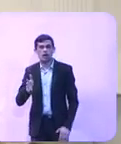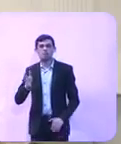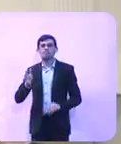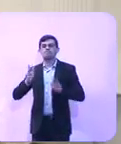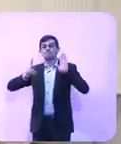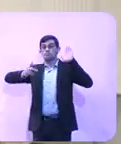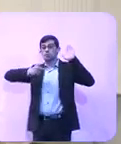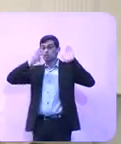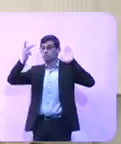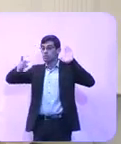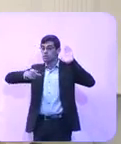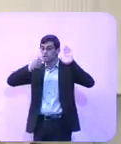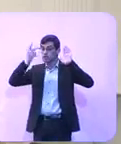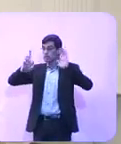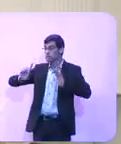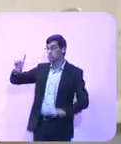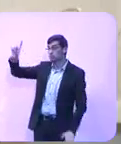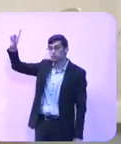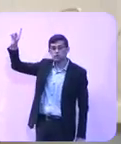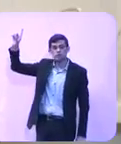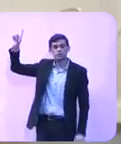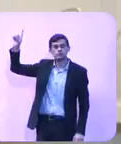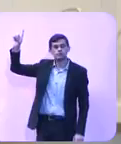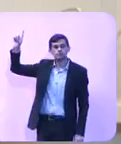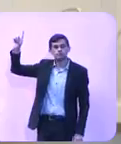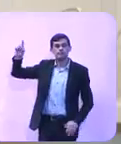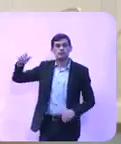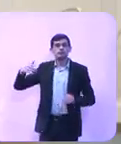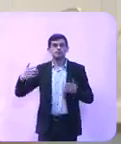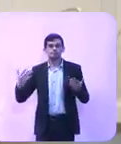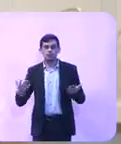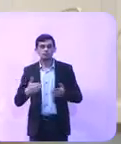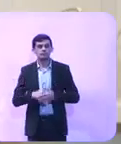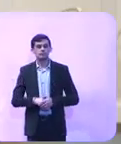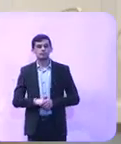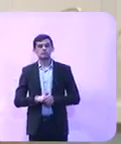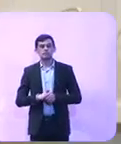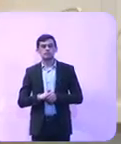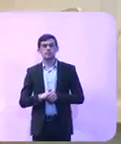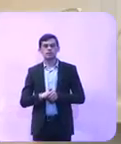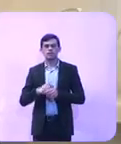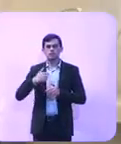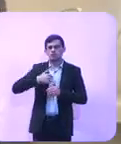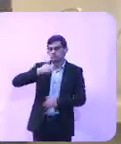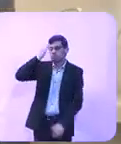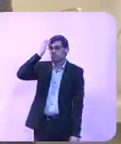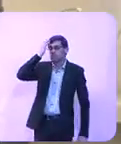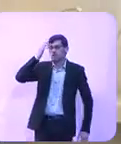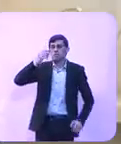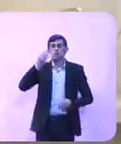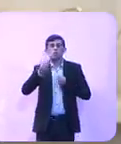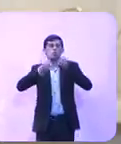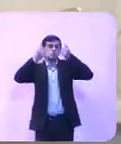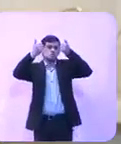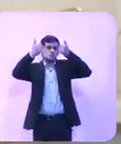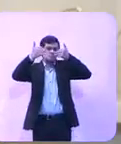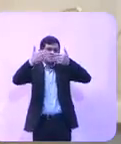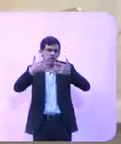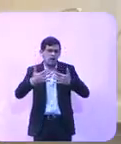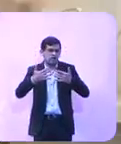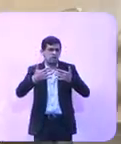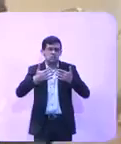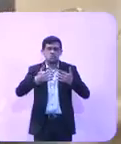sido prometidas por ele. E de alguma maneira, que eu não sei explicar, e nenhum